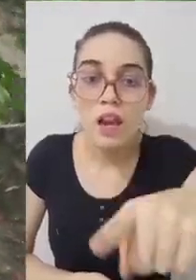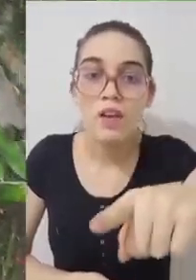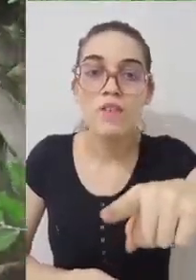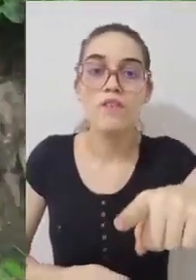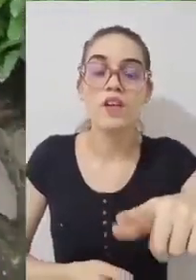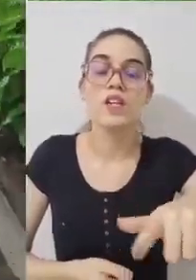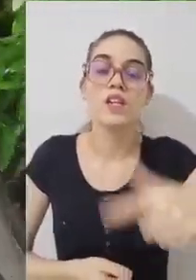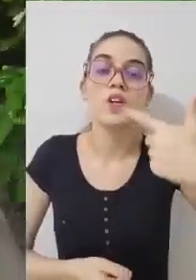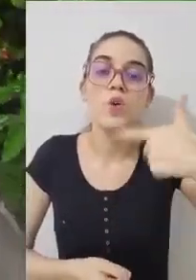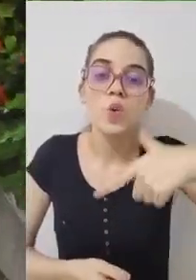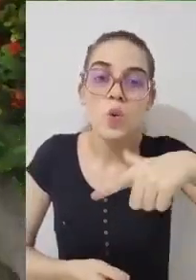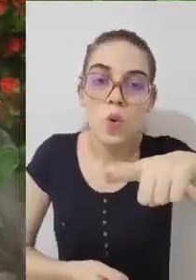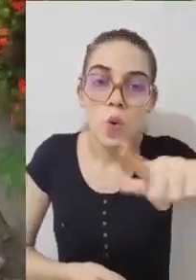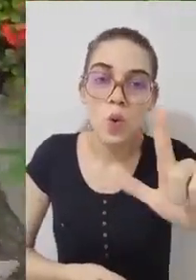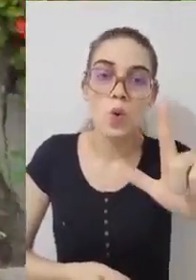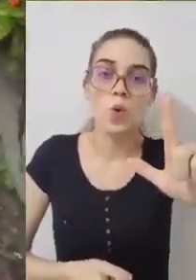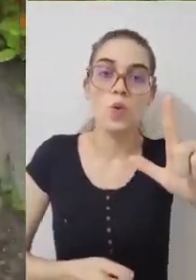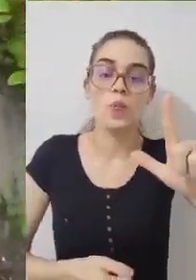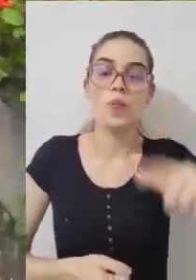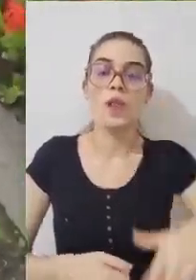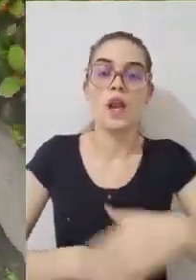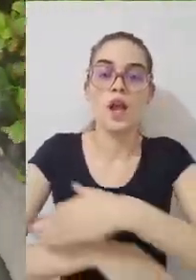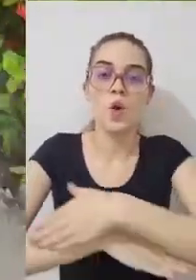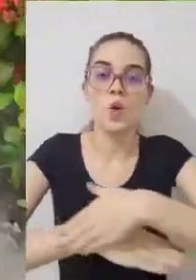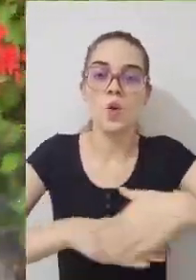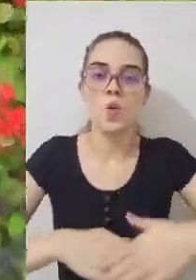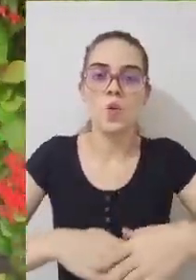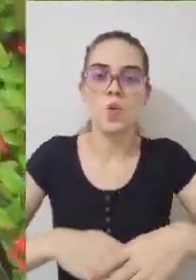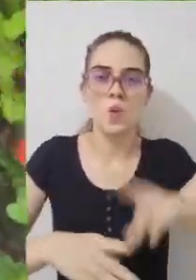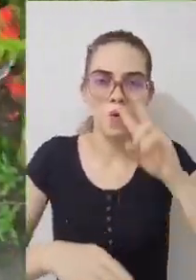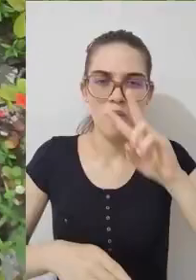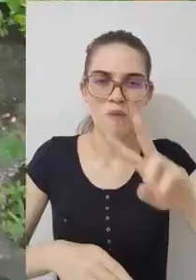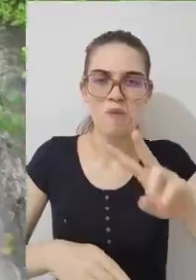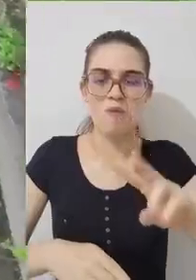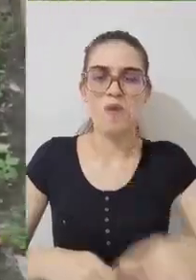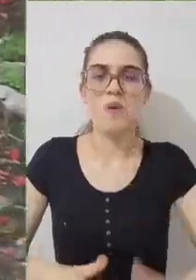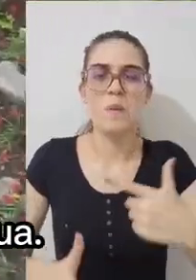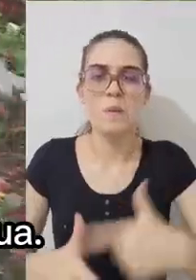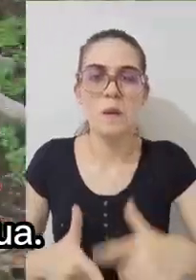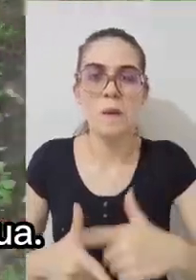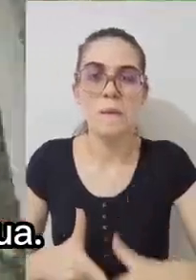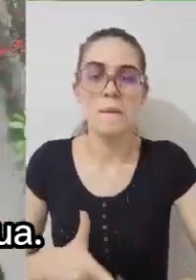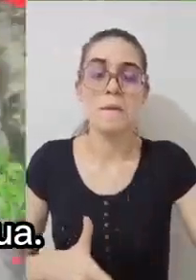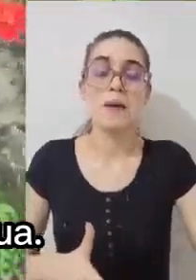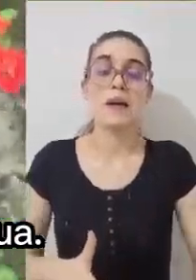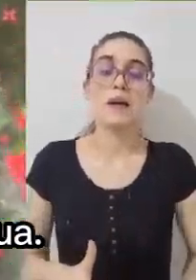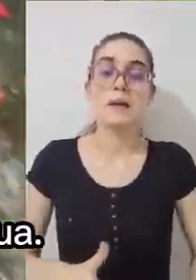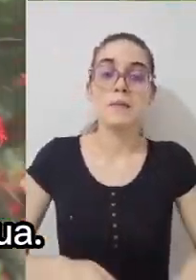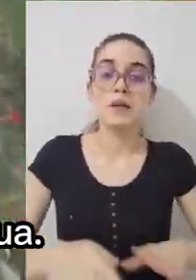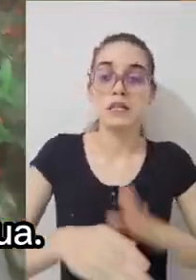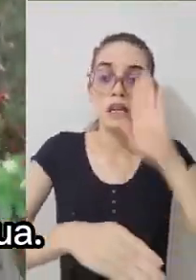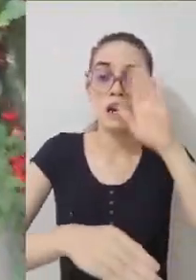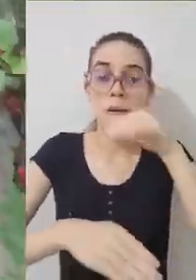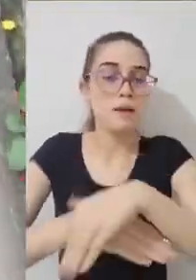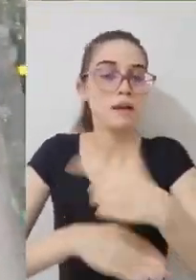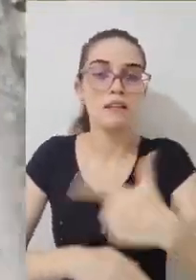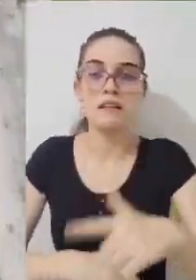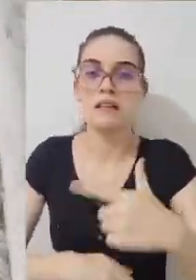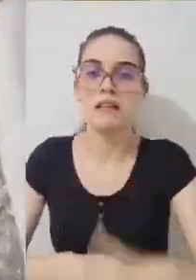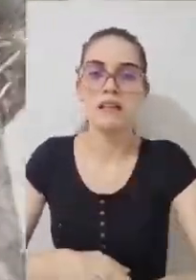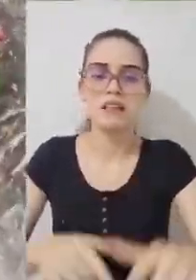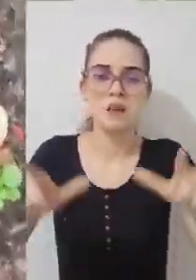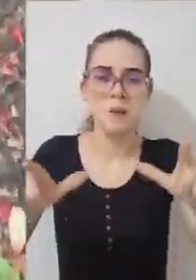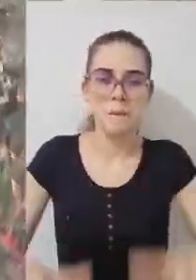cenário: vários obstáculos de transposição na calçada, o piso possui superfície irregular e ausência de rampa de acesso para atravessar a